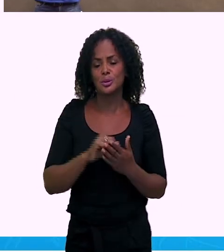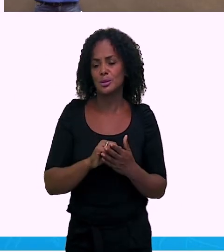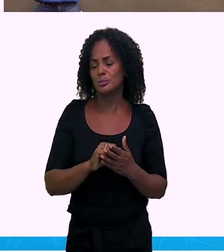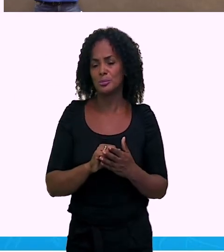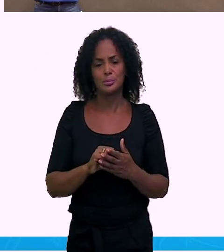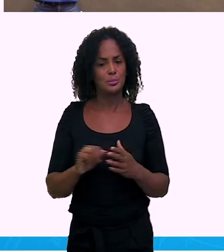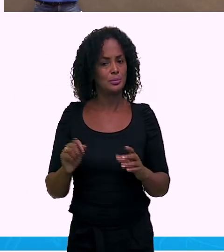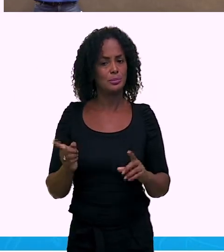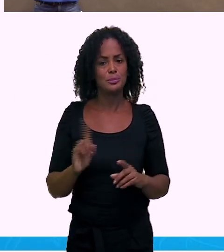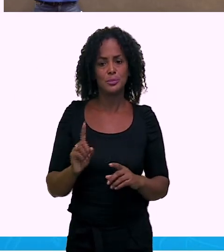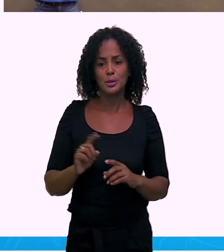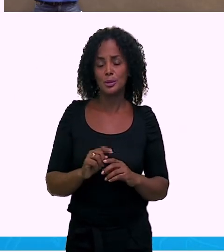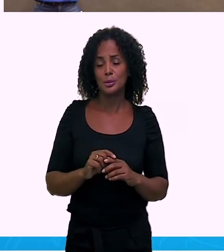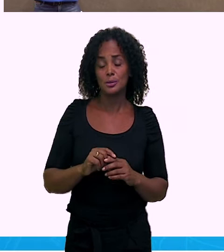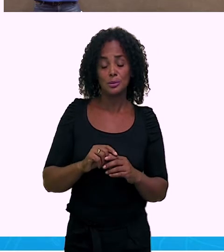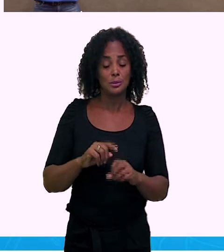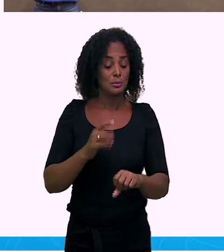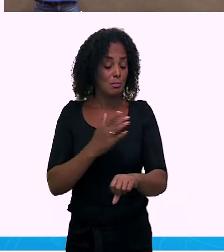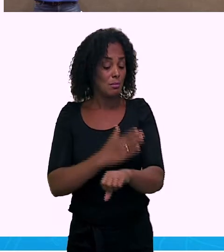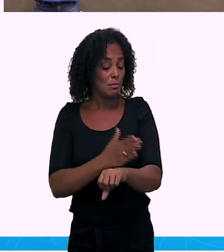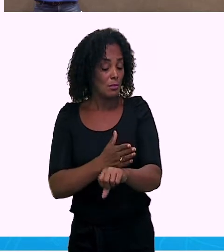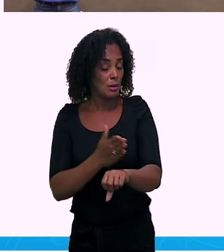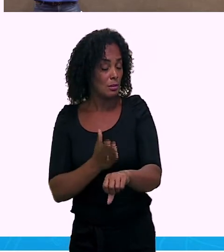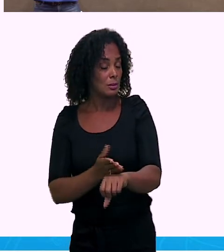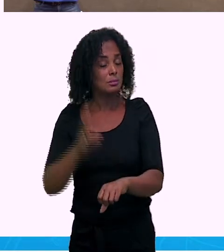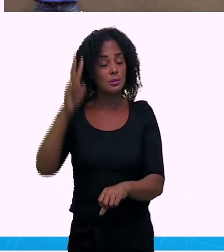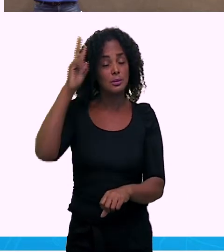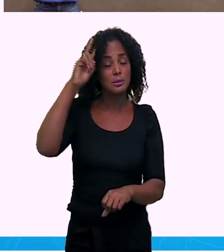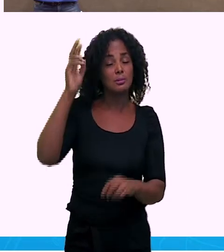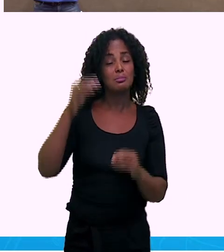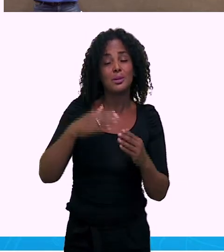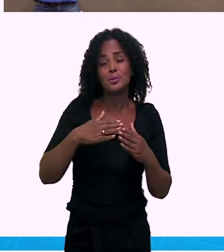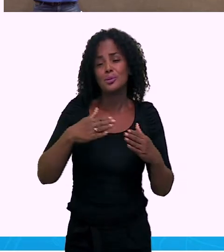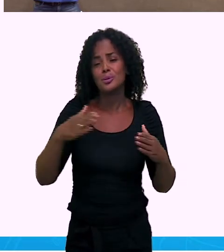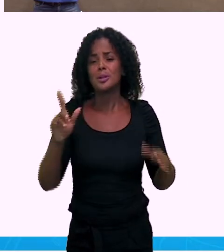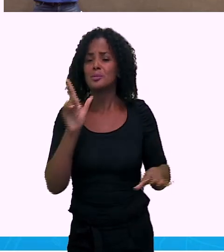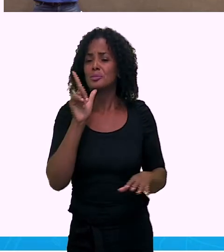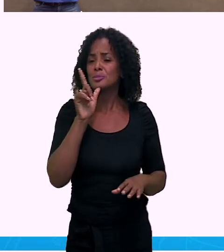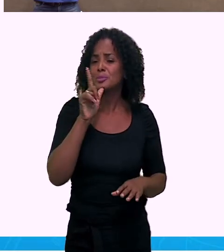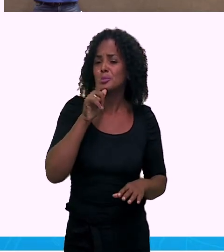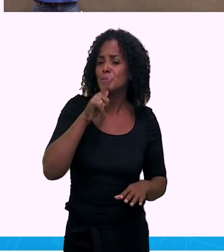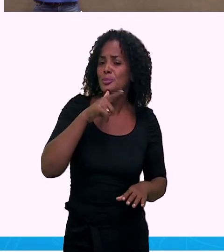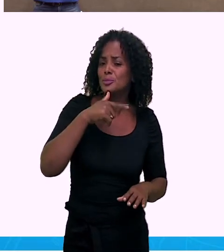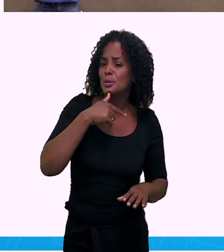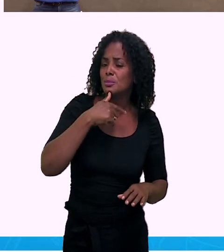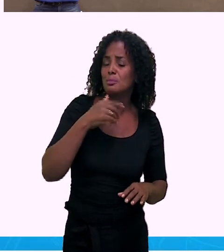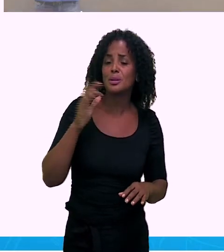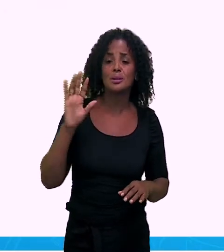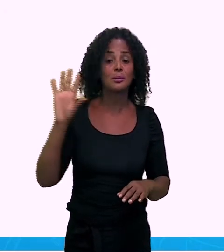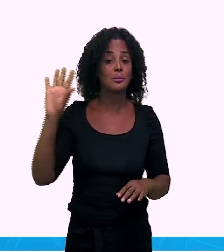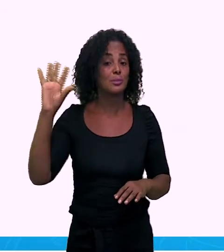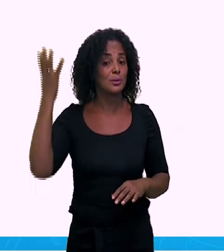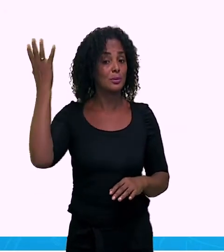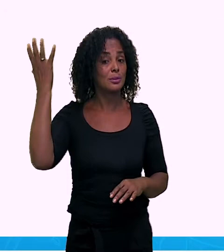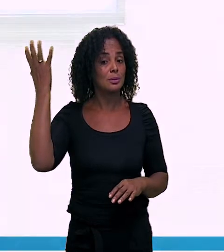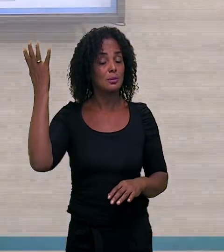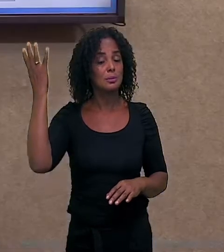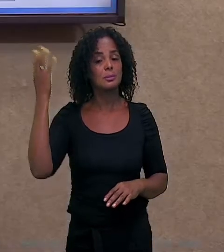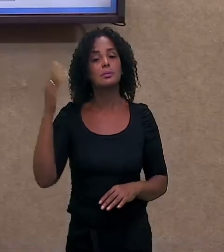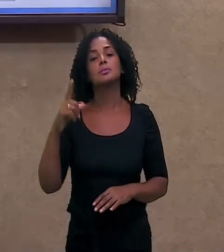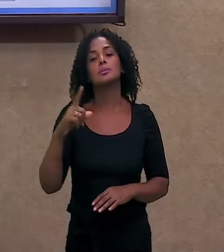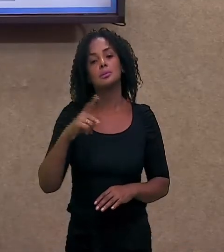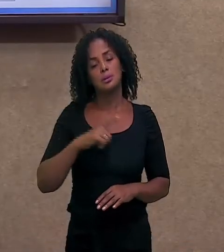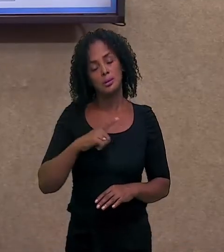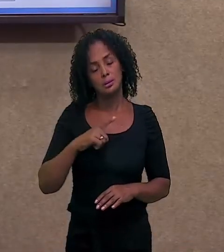específica, esse é o tempo histórico, ele é mais longo, ele demora mais para acontecer, mas ele tem sim